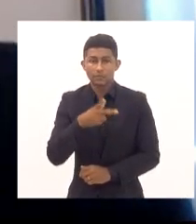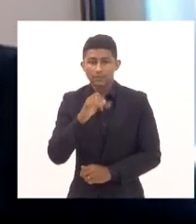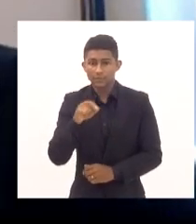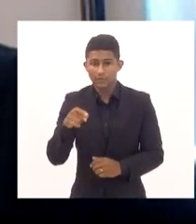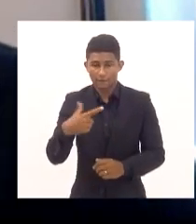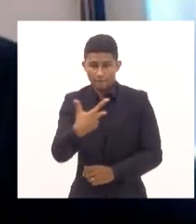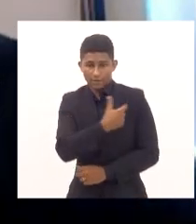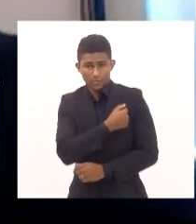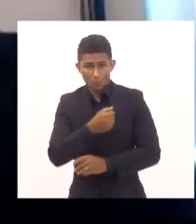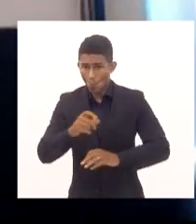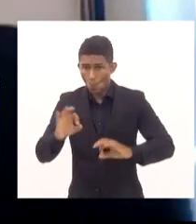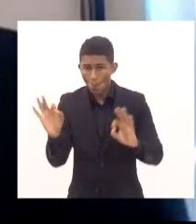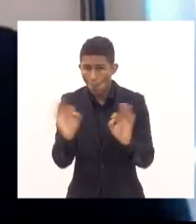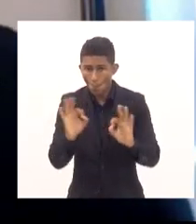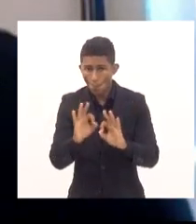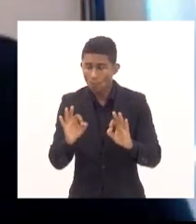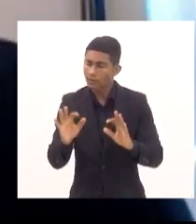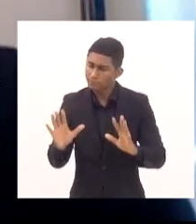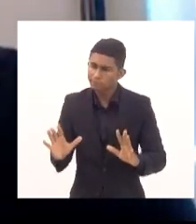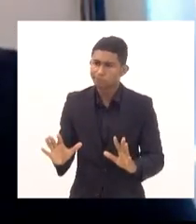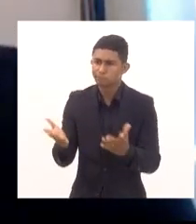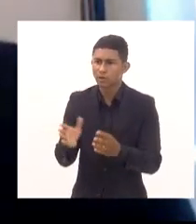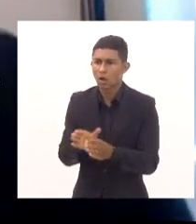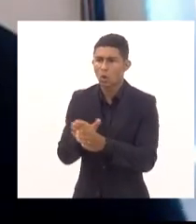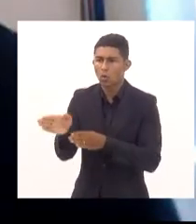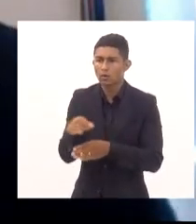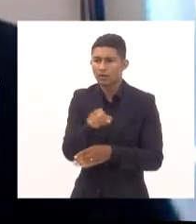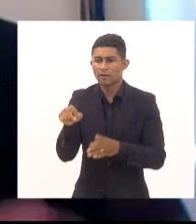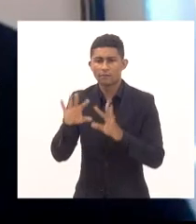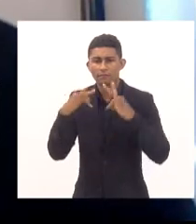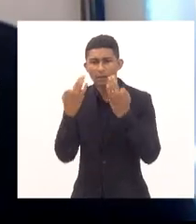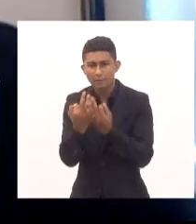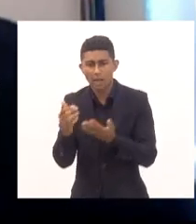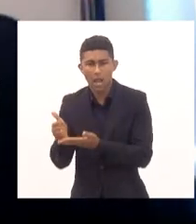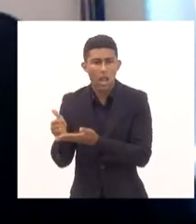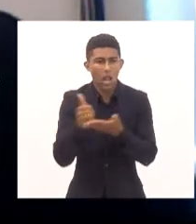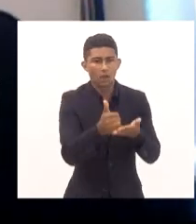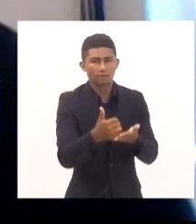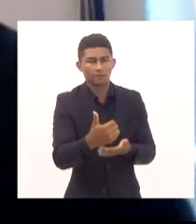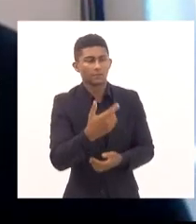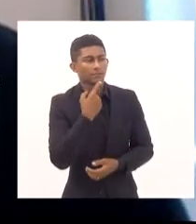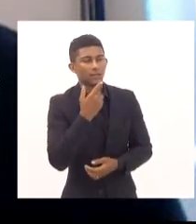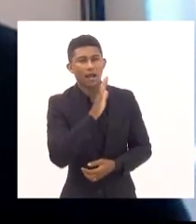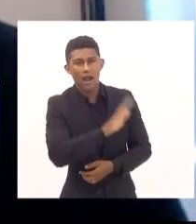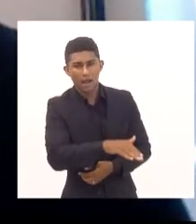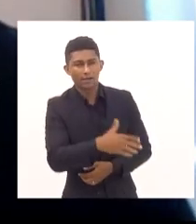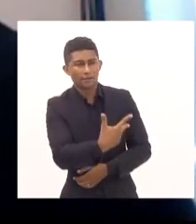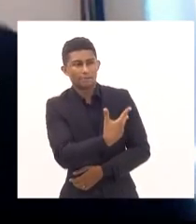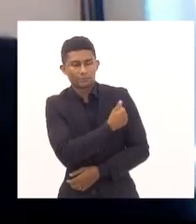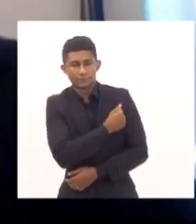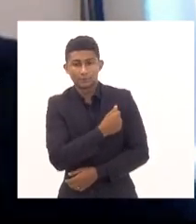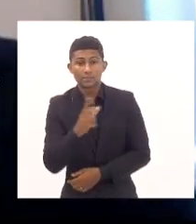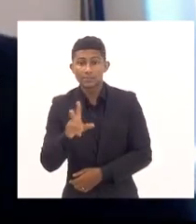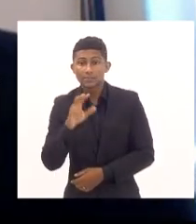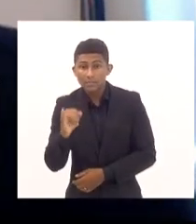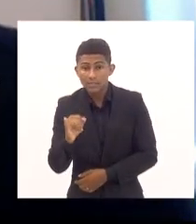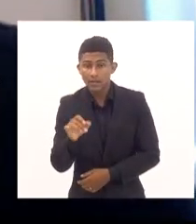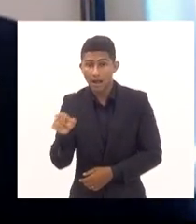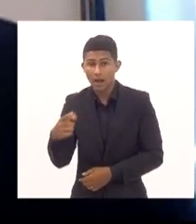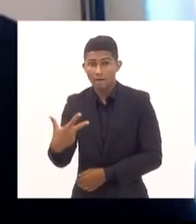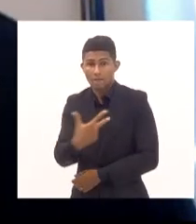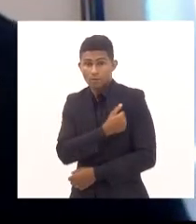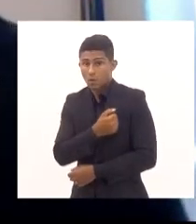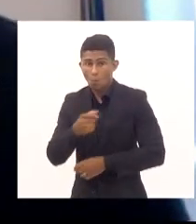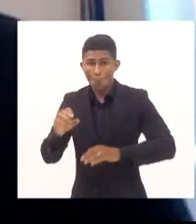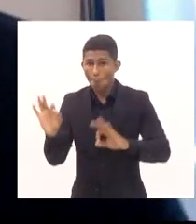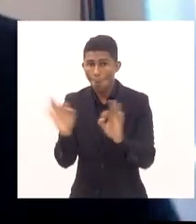vacinação. E nos casos em que essa vacinação não se dê, o Conselho Tutelar, o Ministério Público sejam informados. Essa é